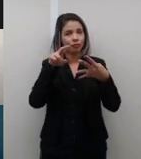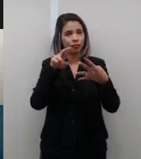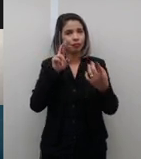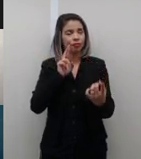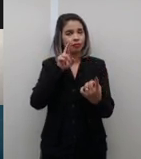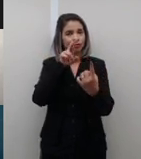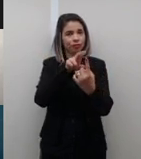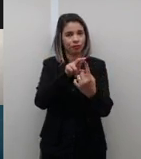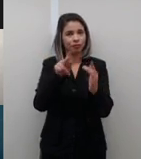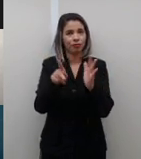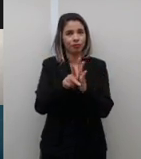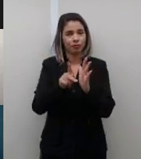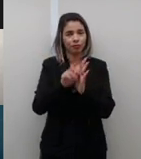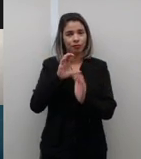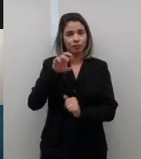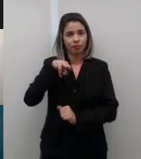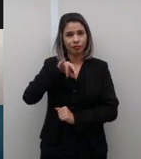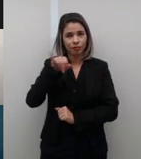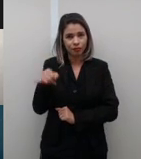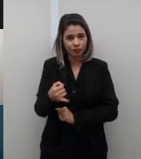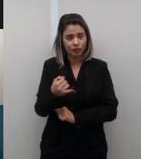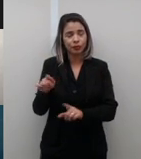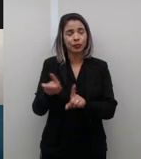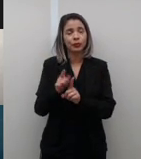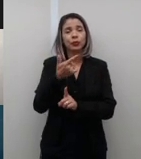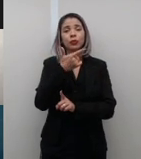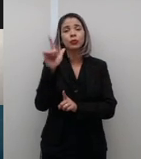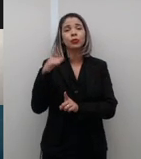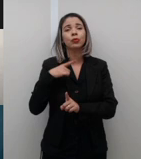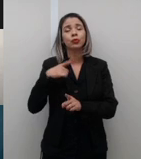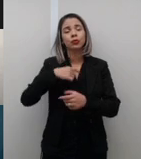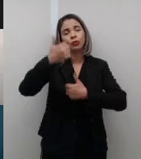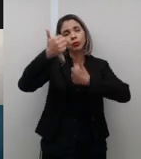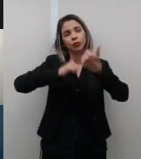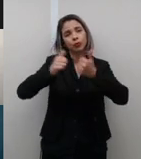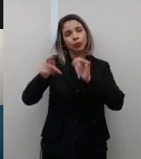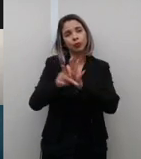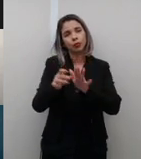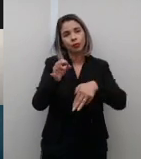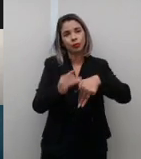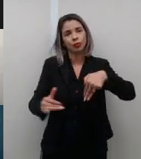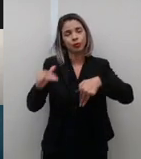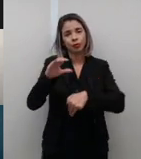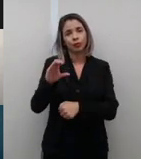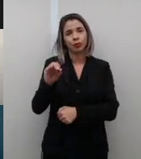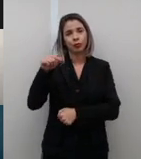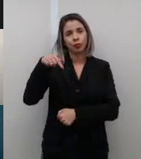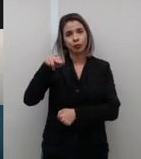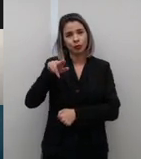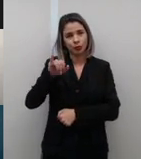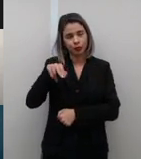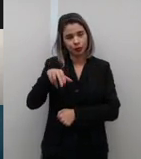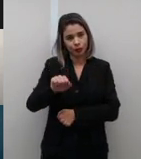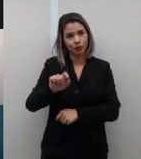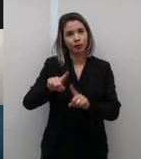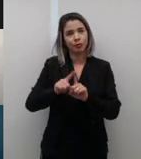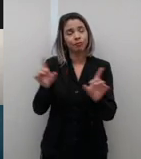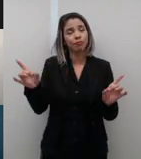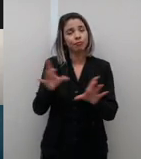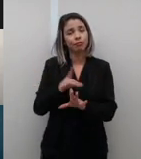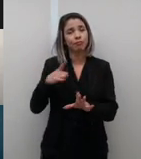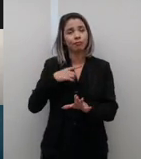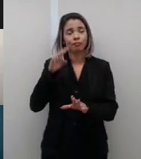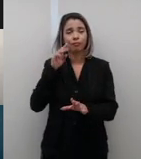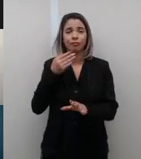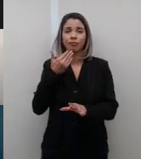como também um outro caso que foi examinado pelo ministro Coquina, mas que este caso, ao final, houve um pedido